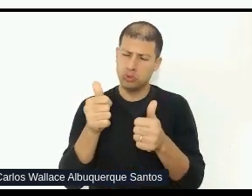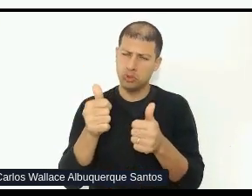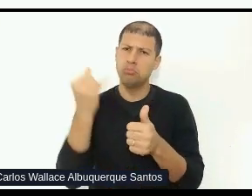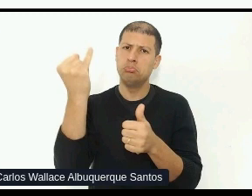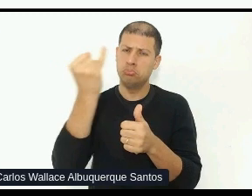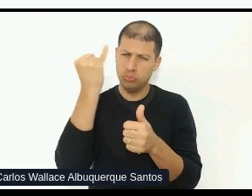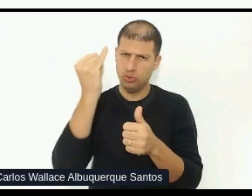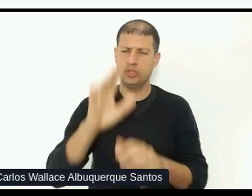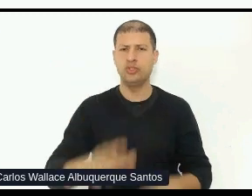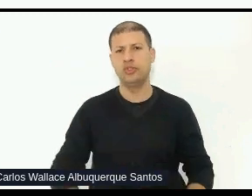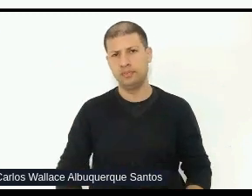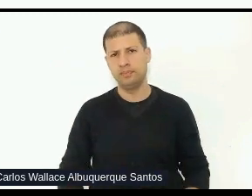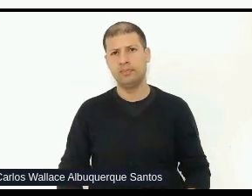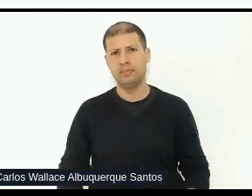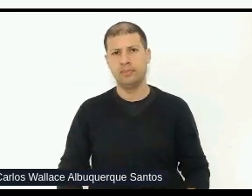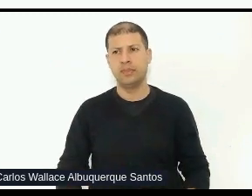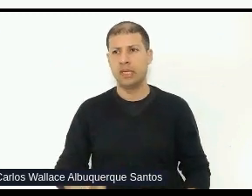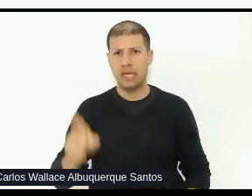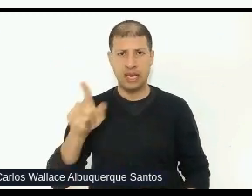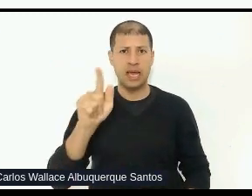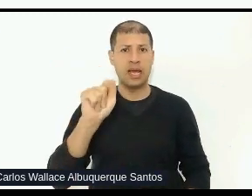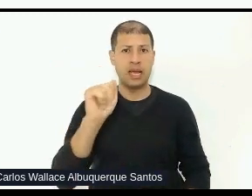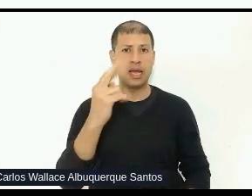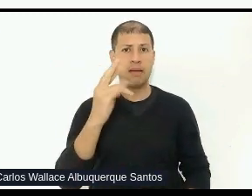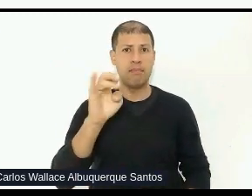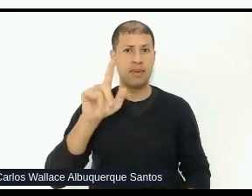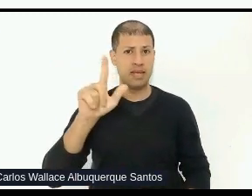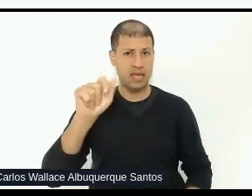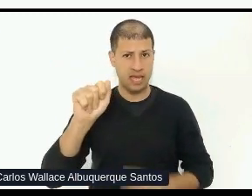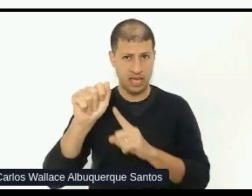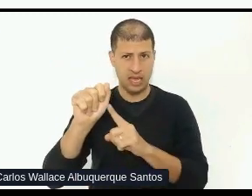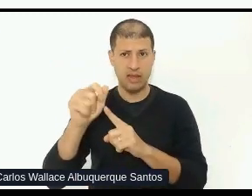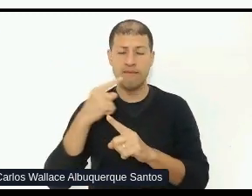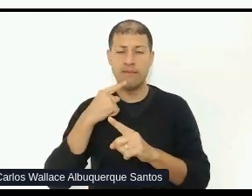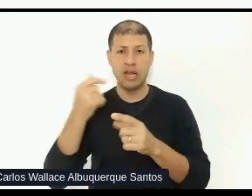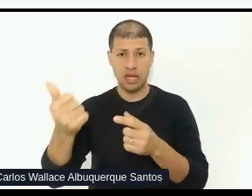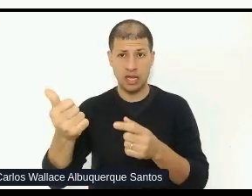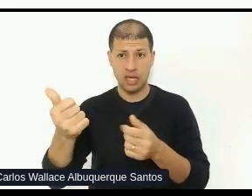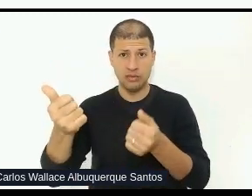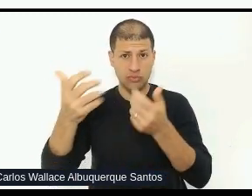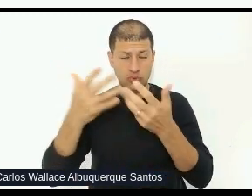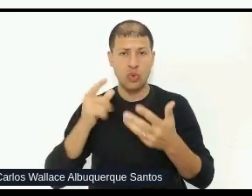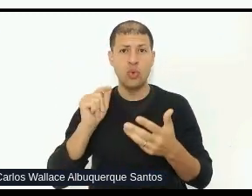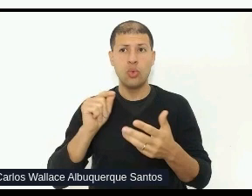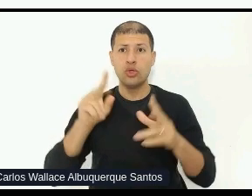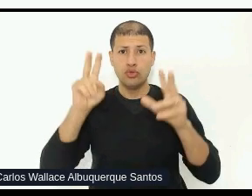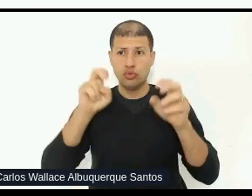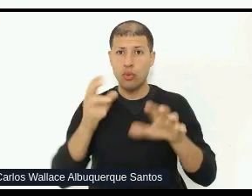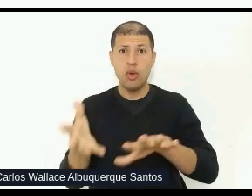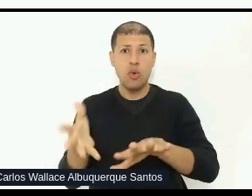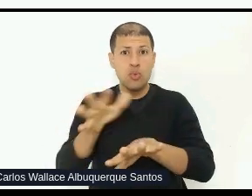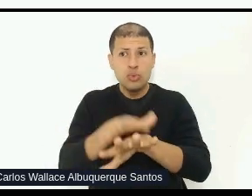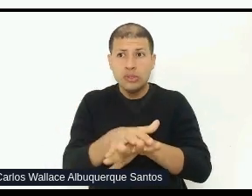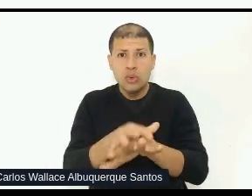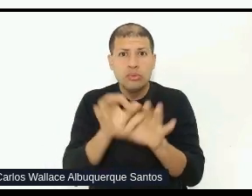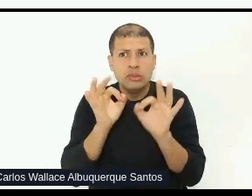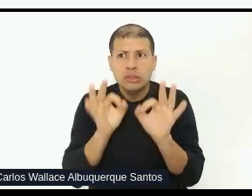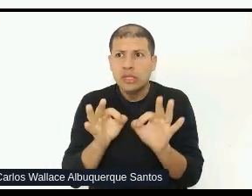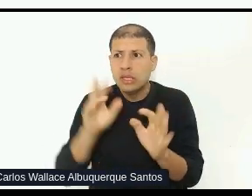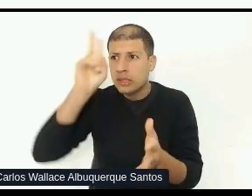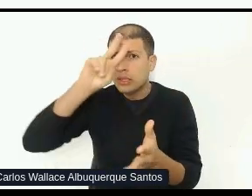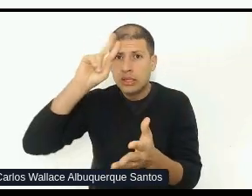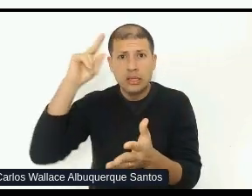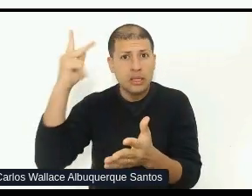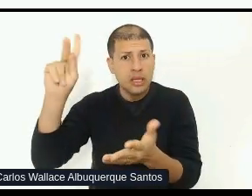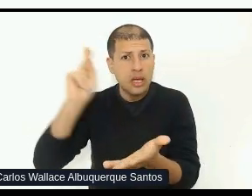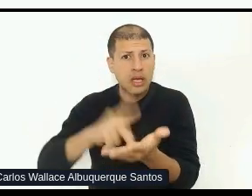pessoal. O que Gabriela está trazendo é uma demanda de inclusão concreta e real da sua própria realidade durante o processo